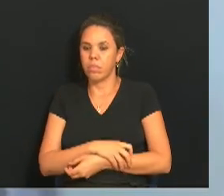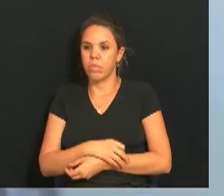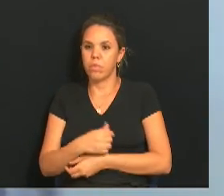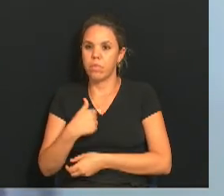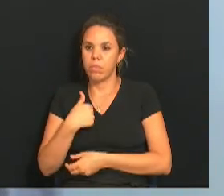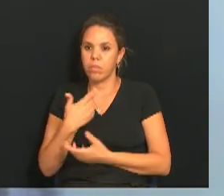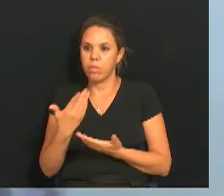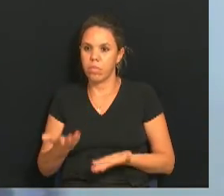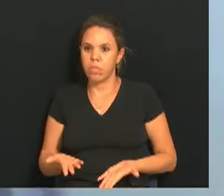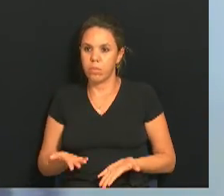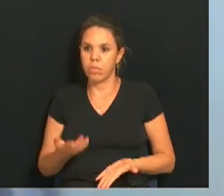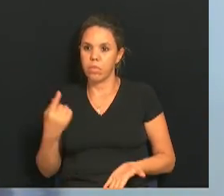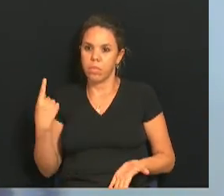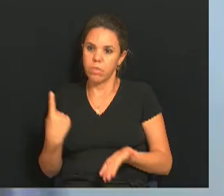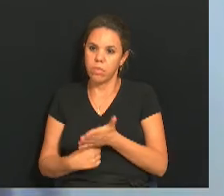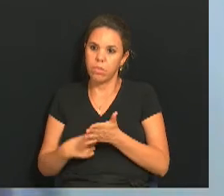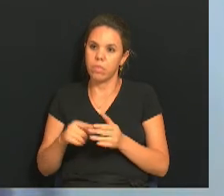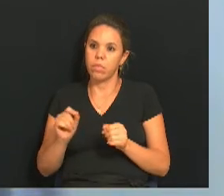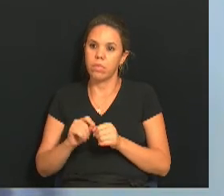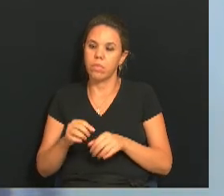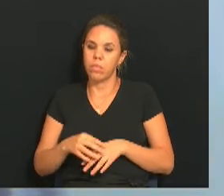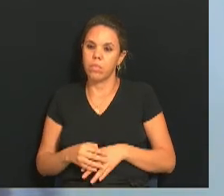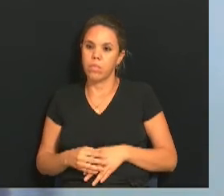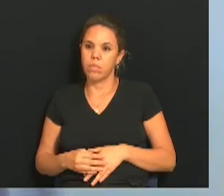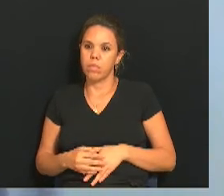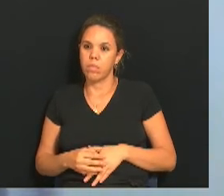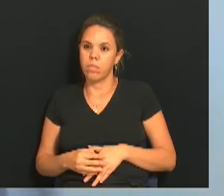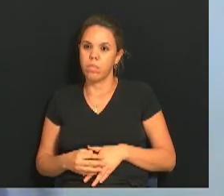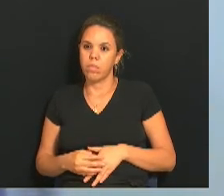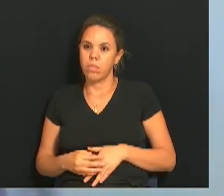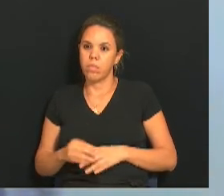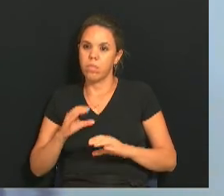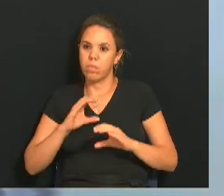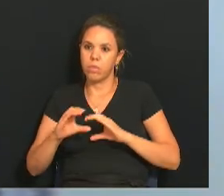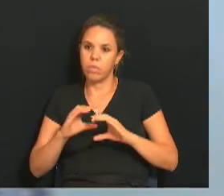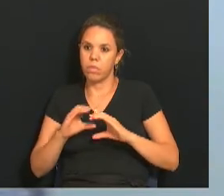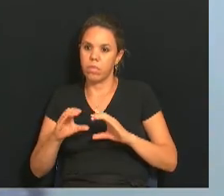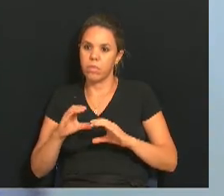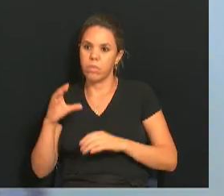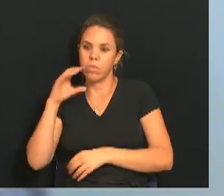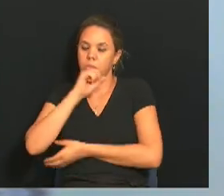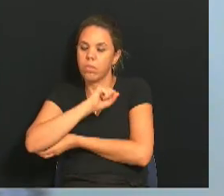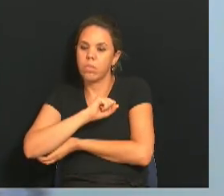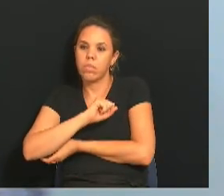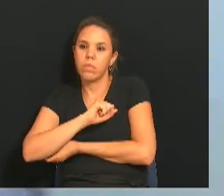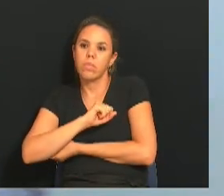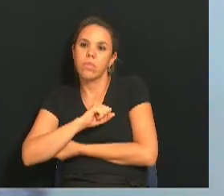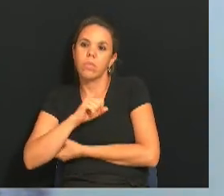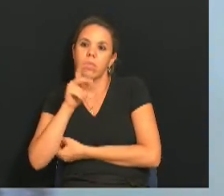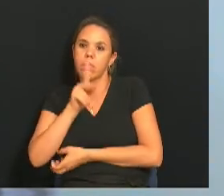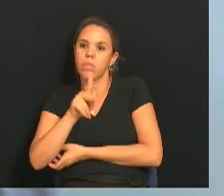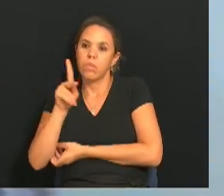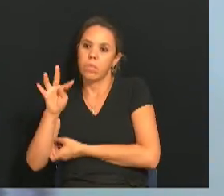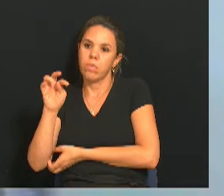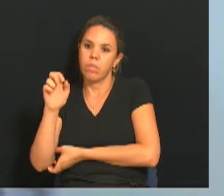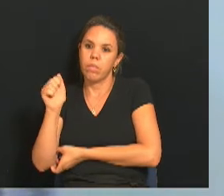eu me comprometo a fazer é comunicar de forma imediata o professor Tadeu